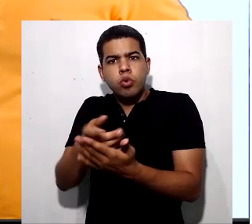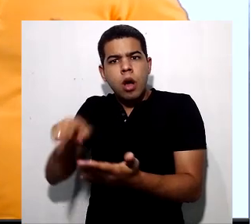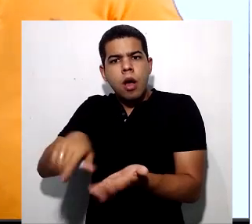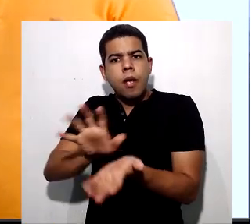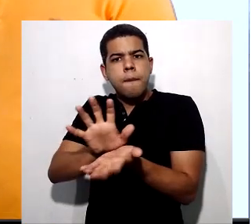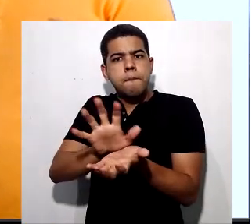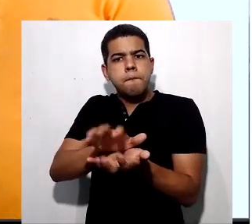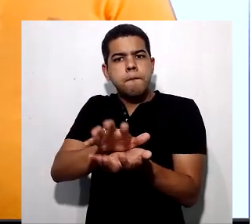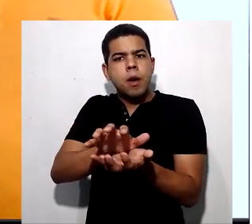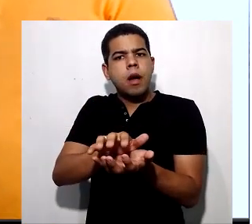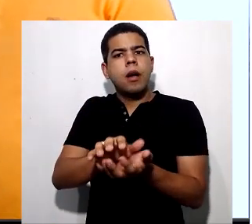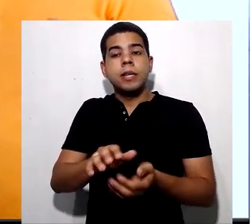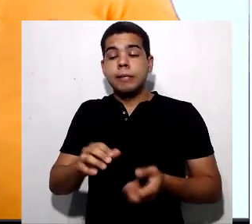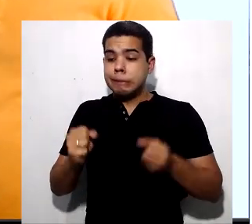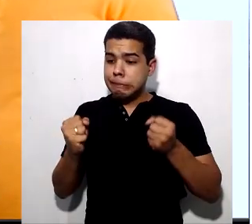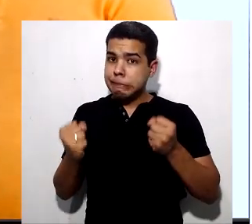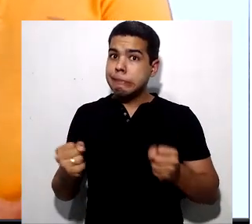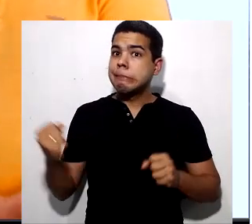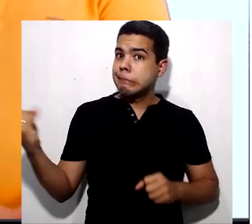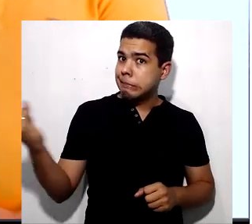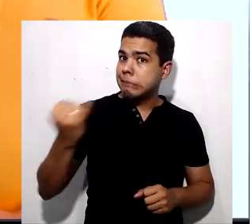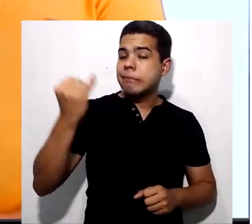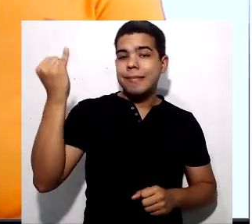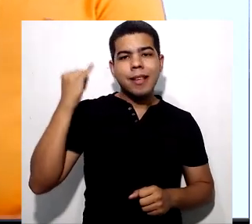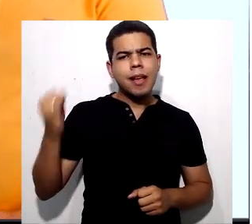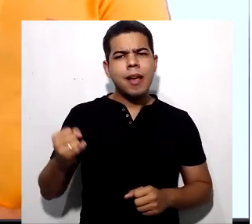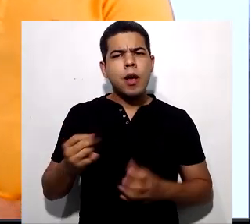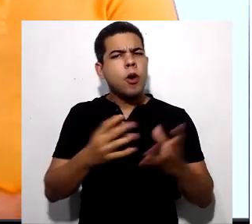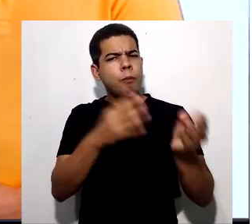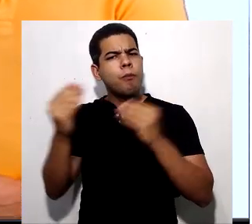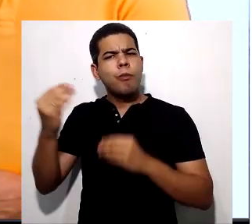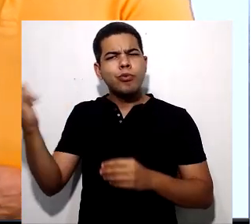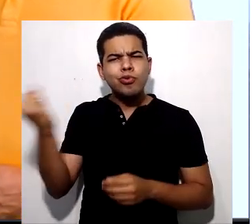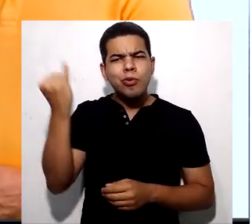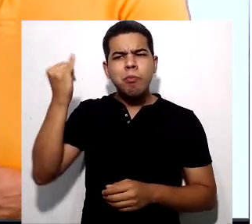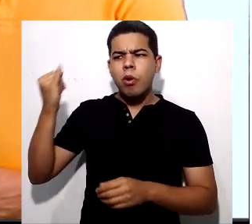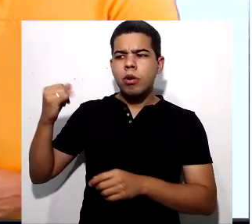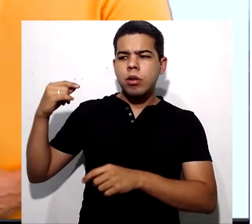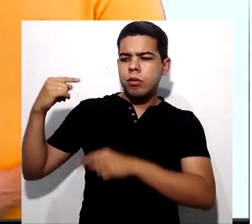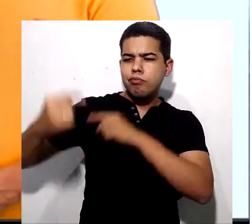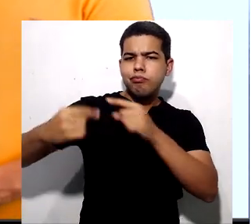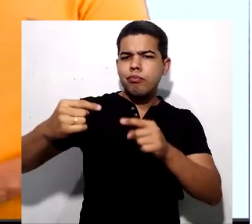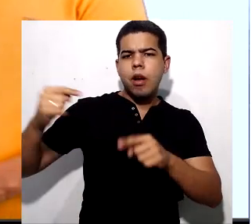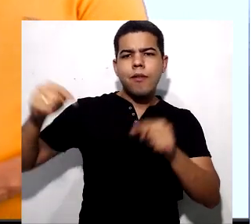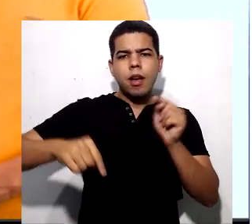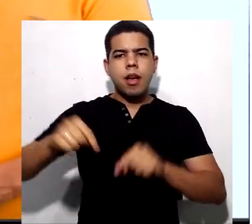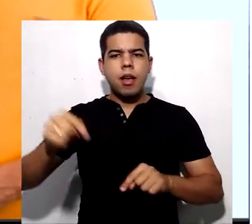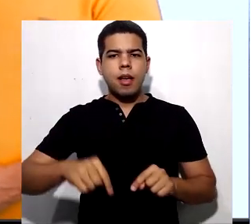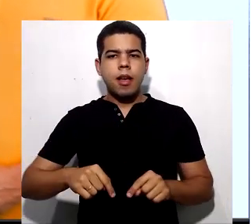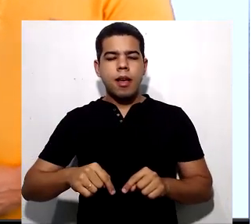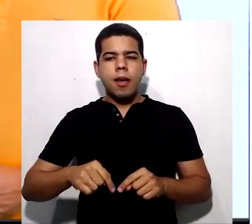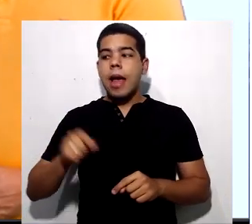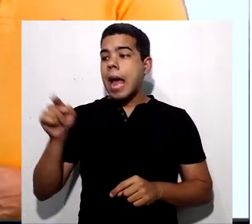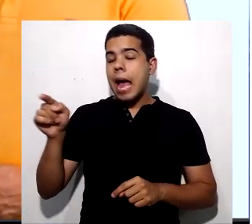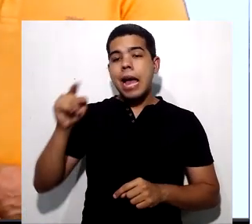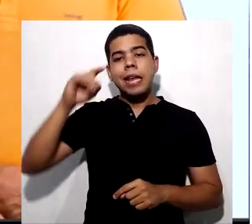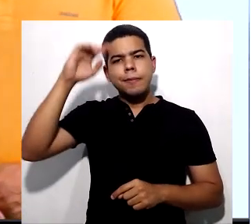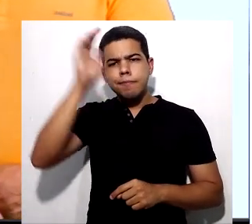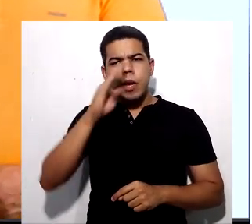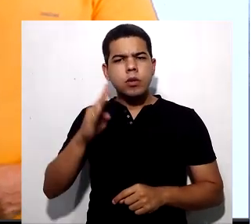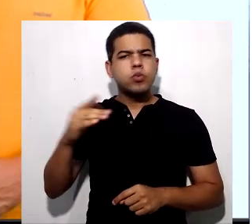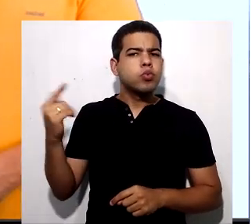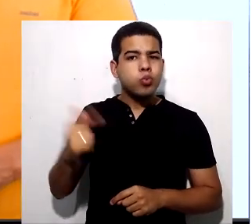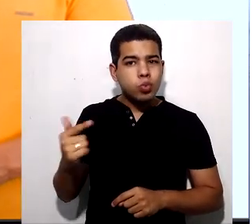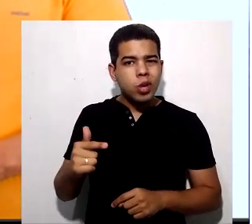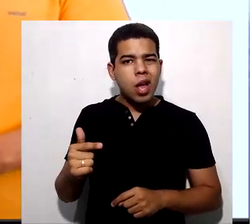olha essa questão do nosso estado, grandes nomes, e lembrar mais uma vez de não ser brasileira, mas esse orgulho de